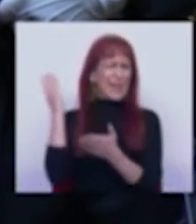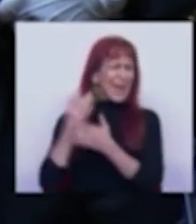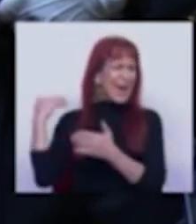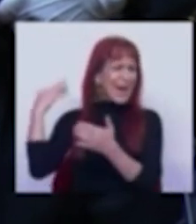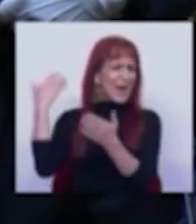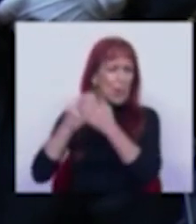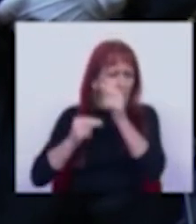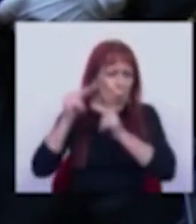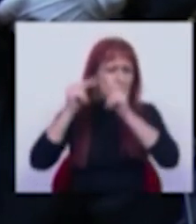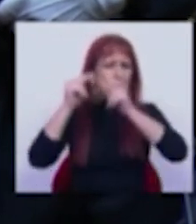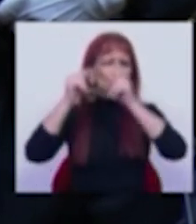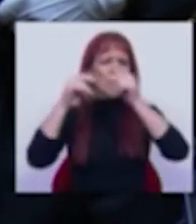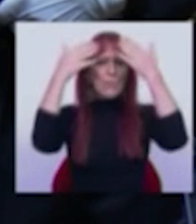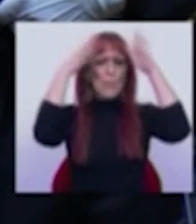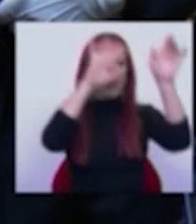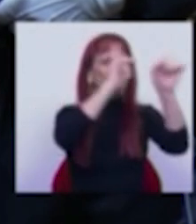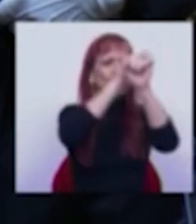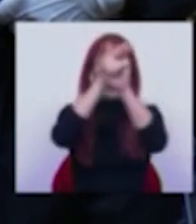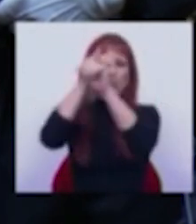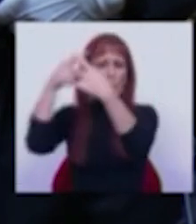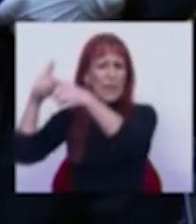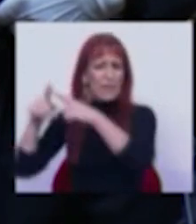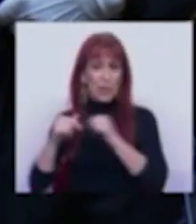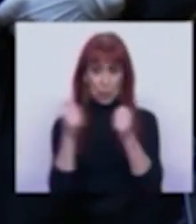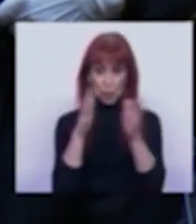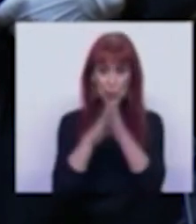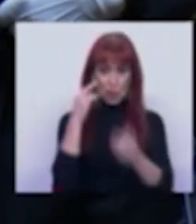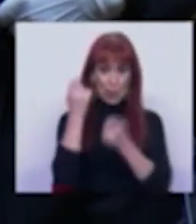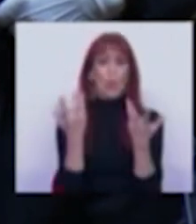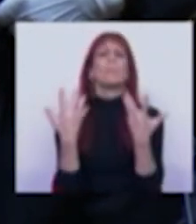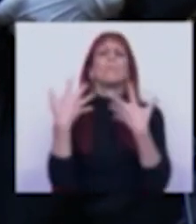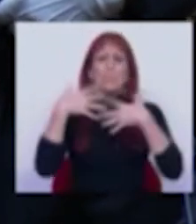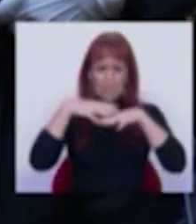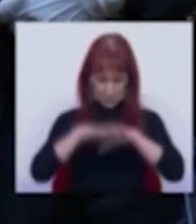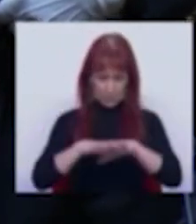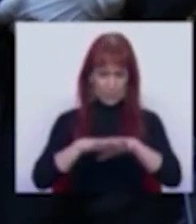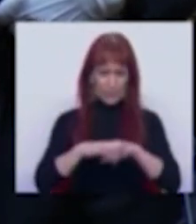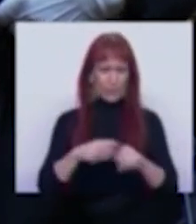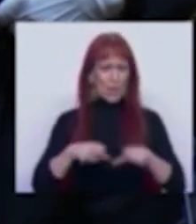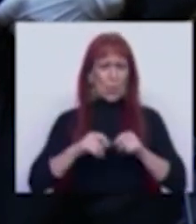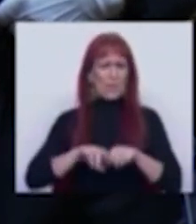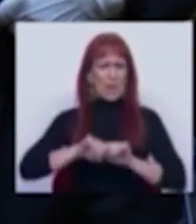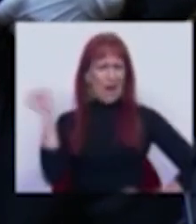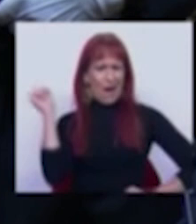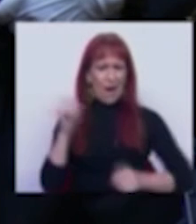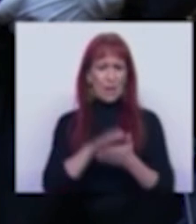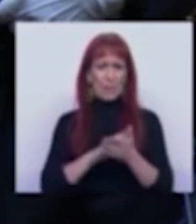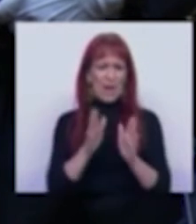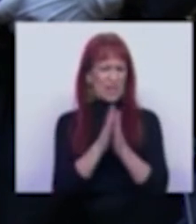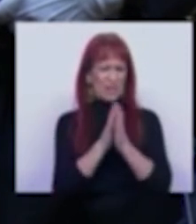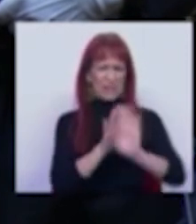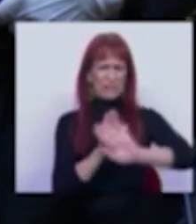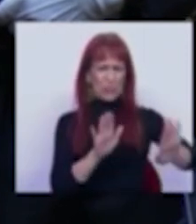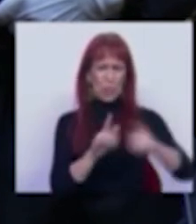então construindo uma democracia pluralista que a todos procura integrar, sem admitir fraturas de base